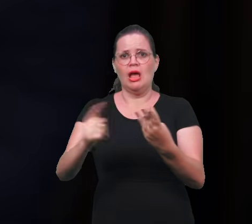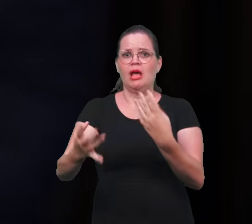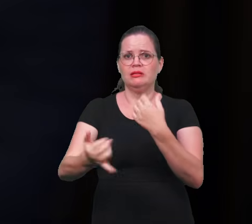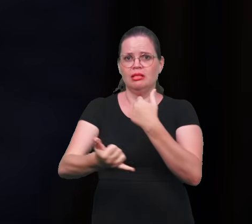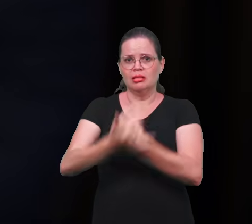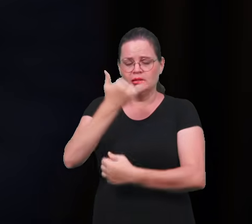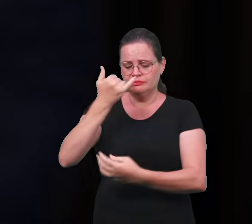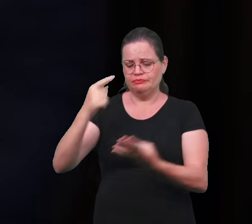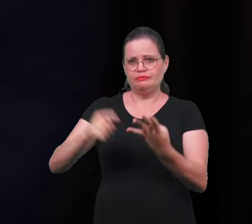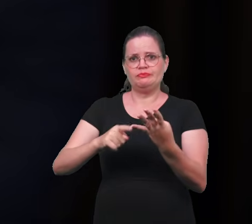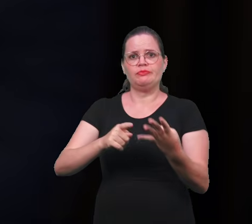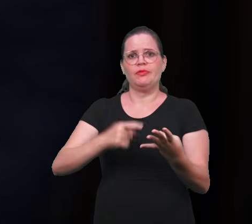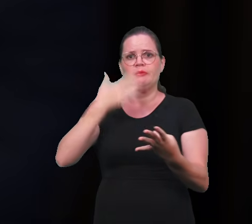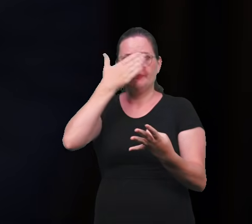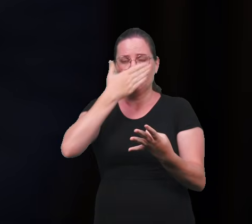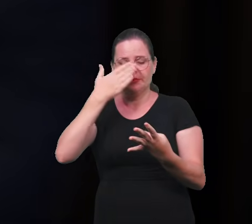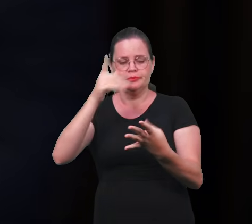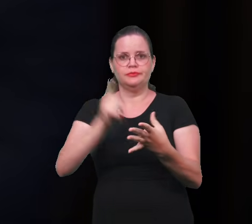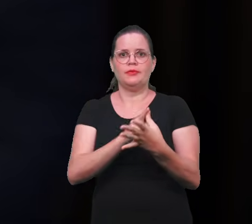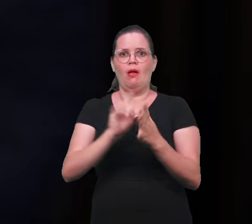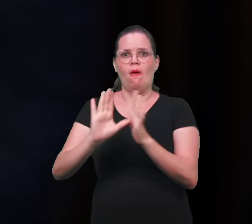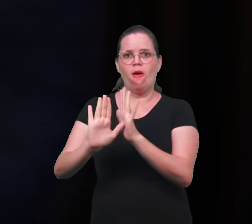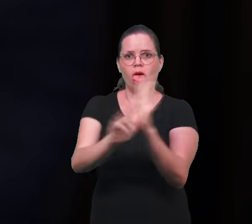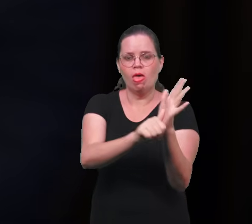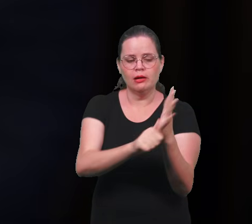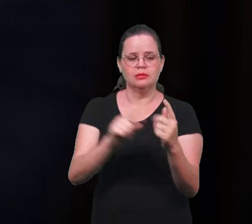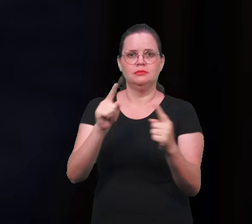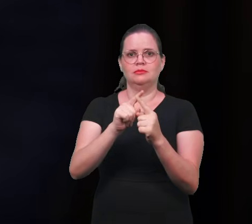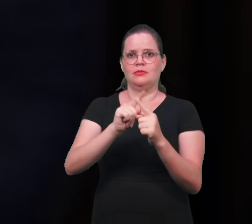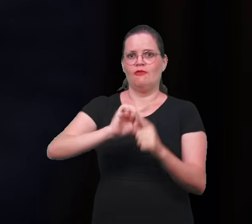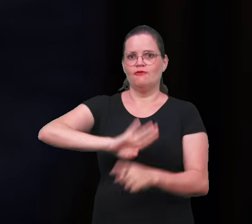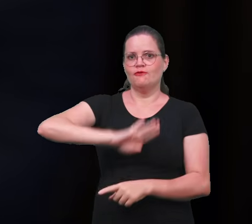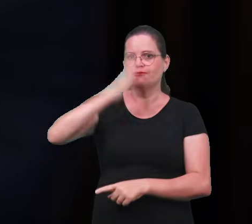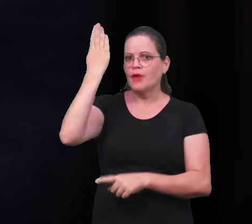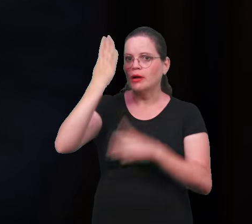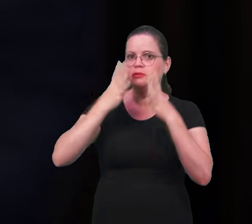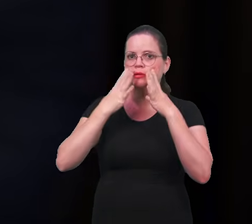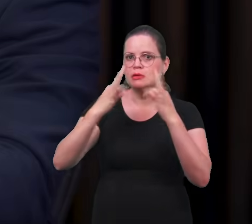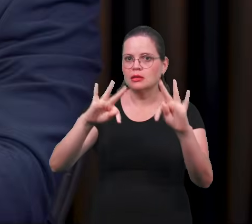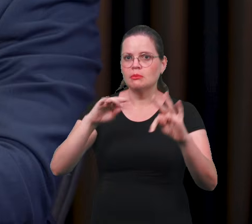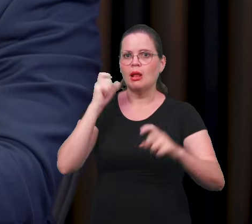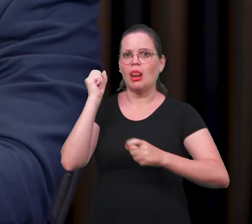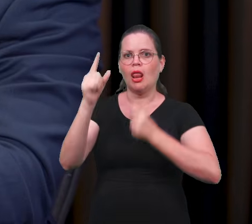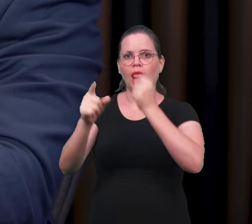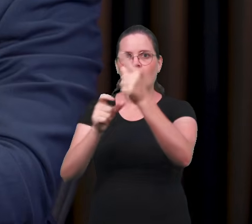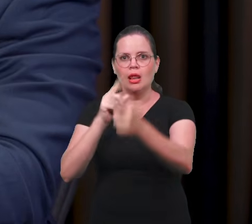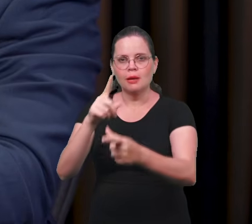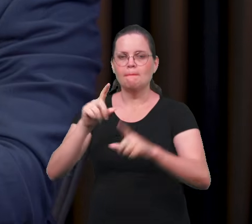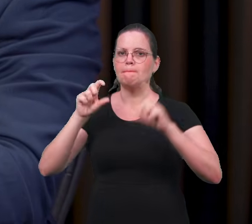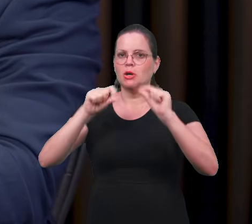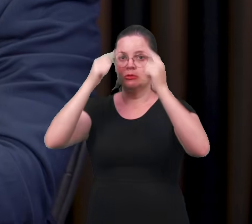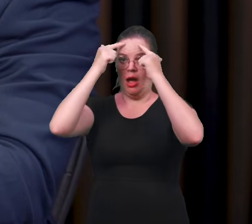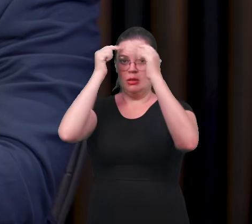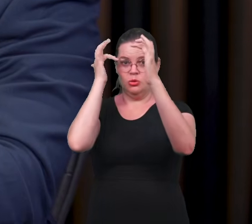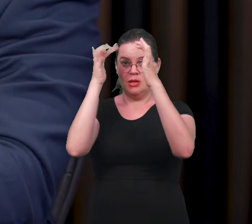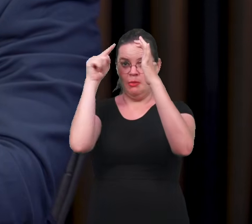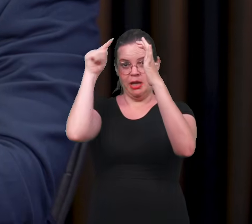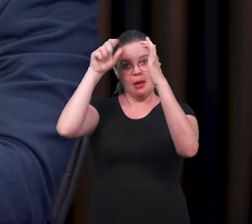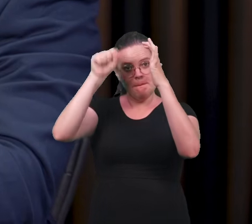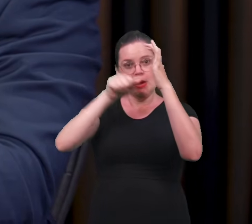adultérios, prostituição, furtos, falsos testemunhos e blasfêmias. É a condição primária do